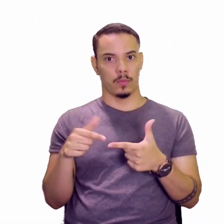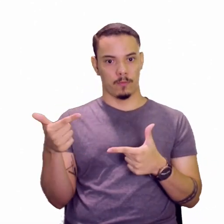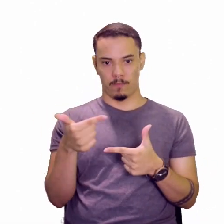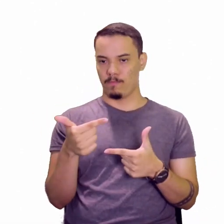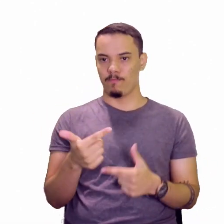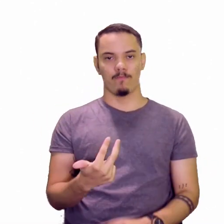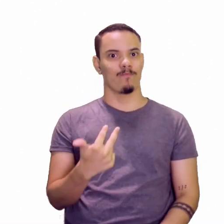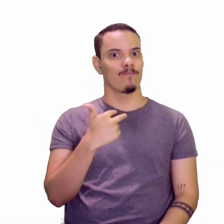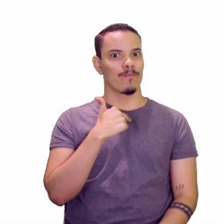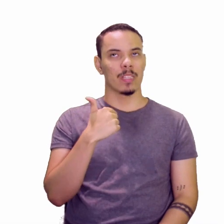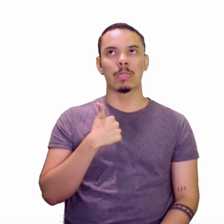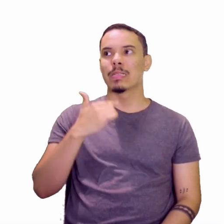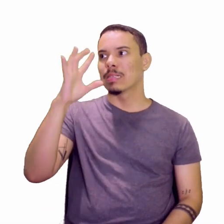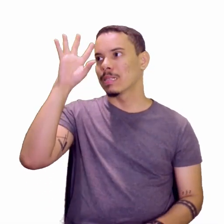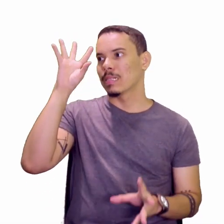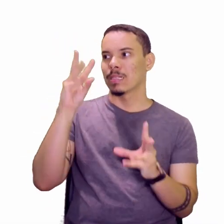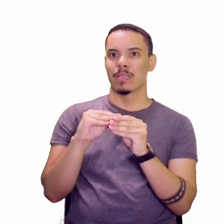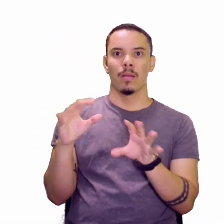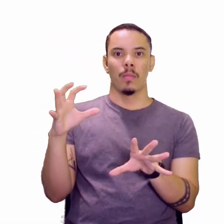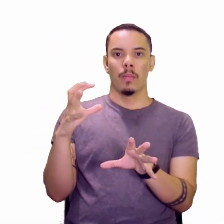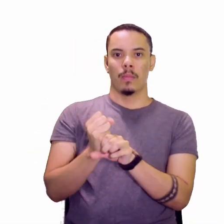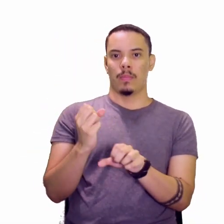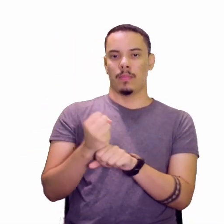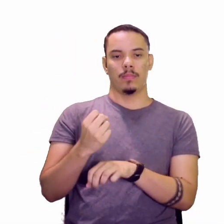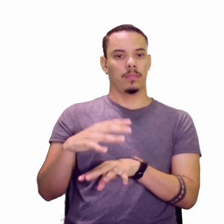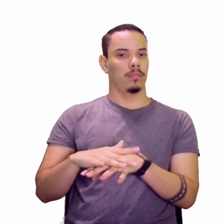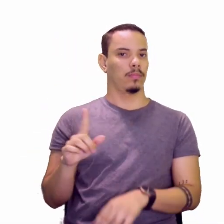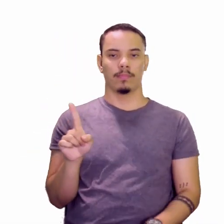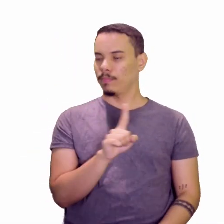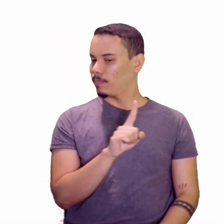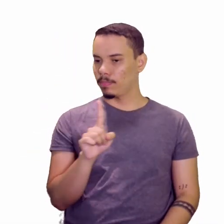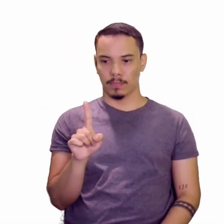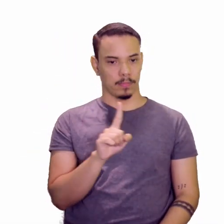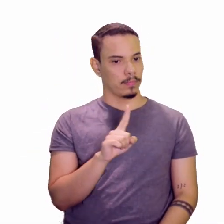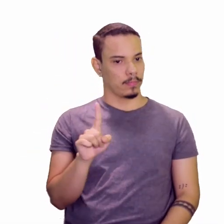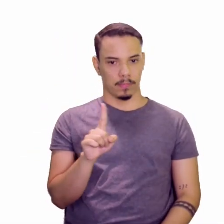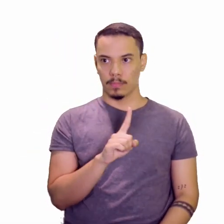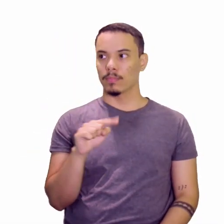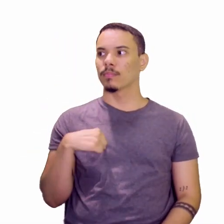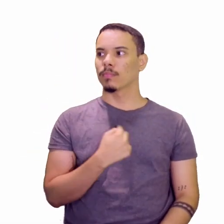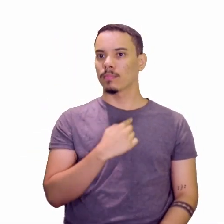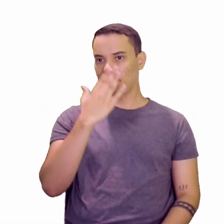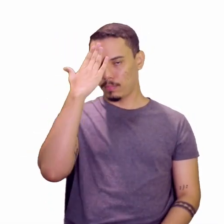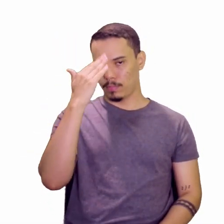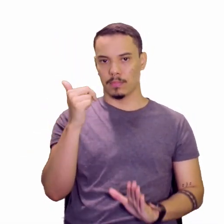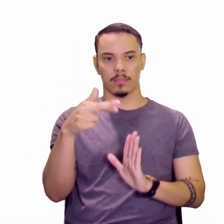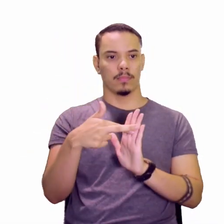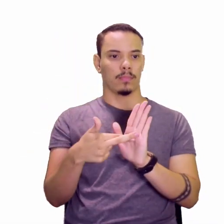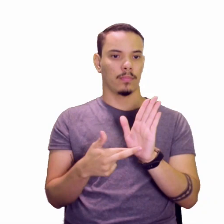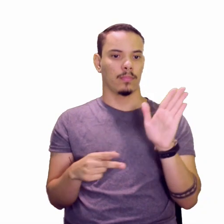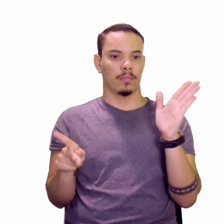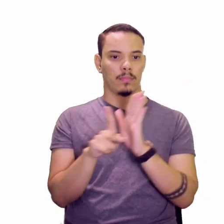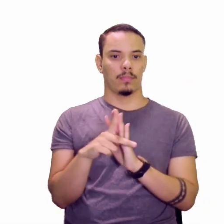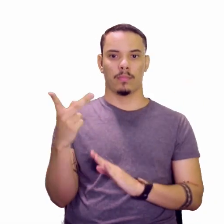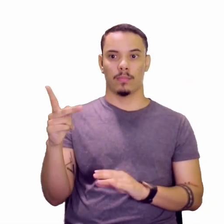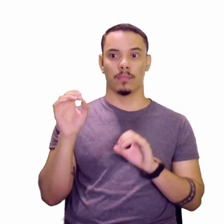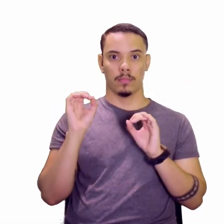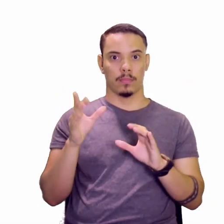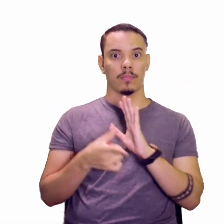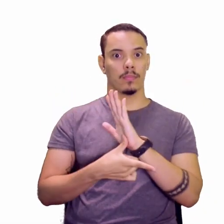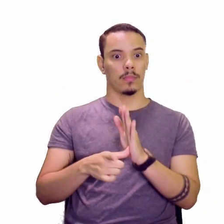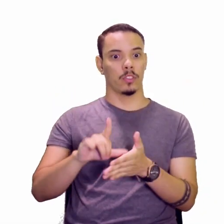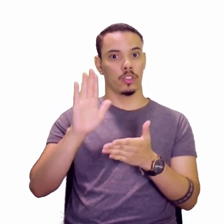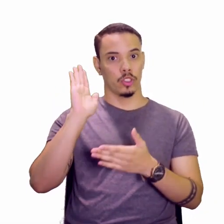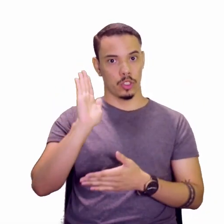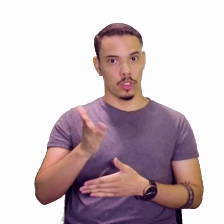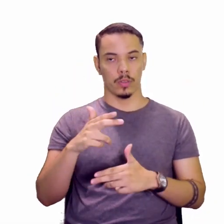média aritmética. Exatamente. Lembrando que nós falamos... Não é 95 km por hora, né? Várias vezes, né, Décio? A velocidade média é